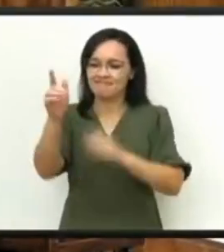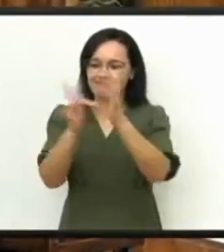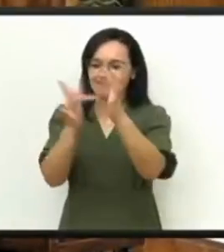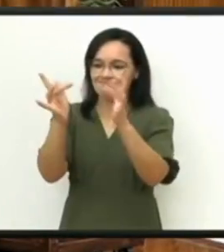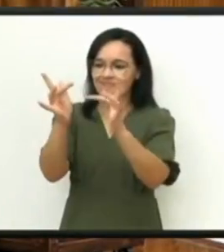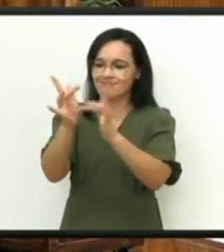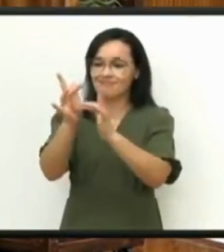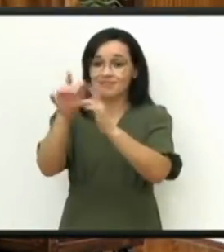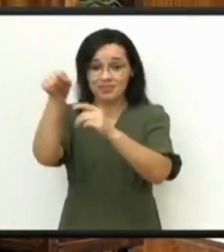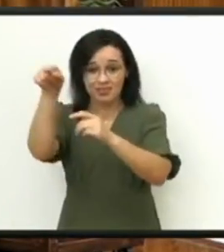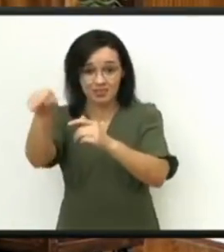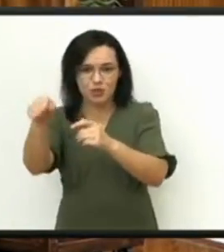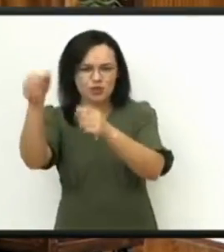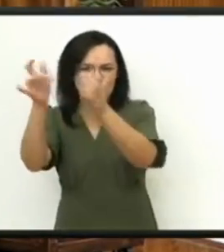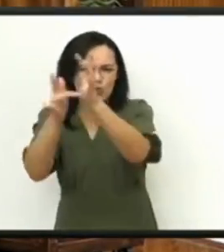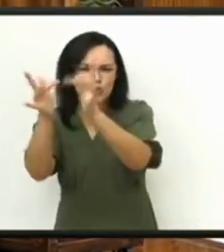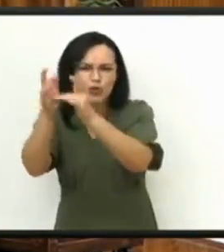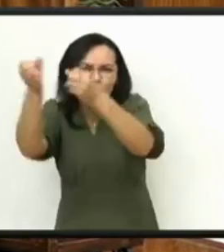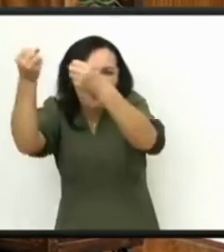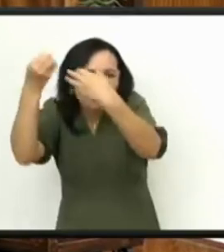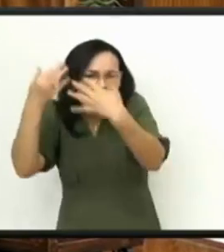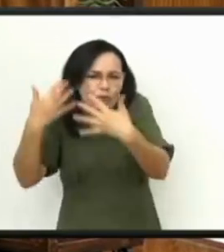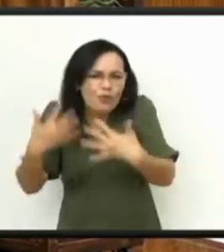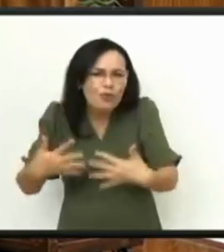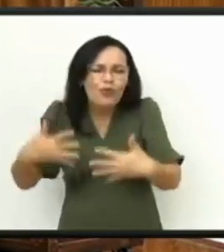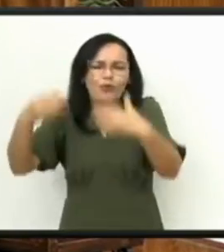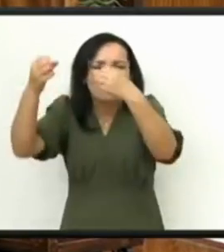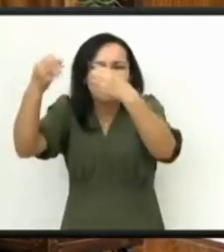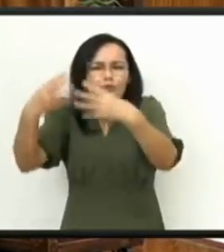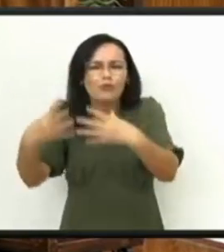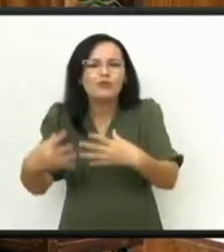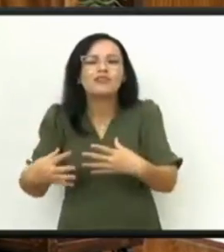amou. Vai me encontrar,